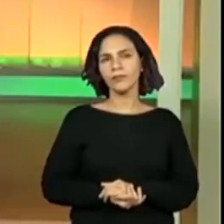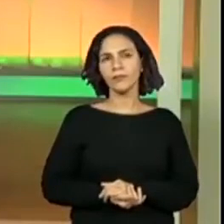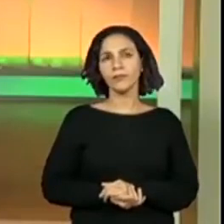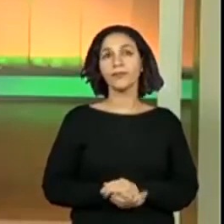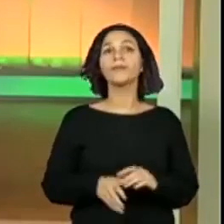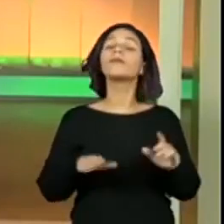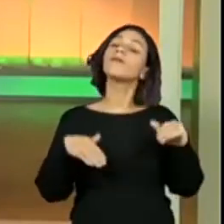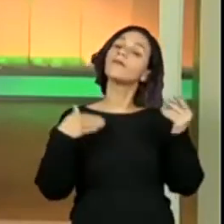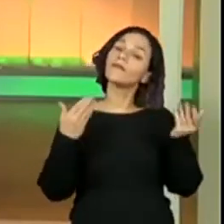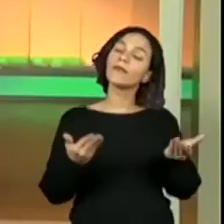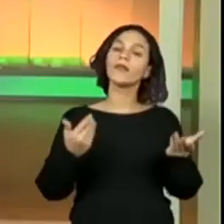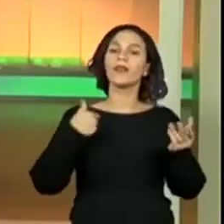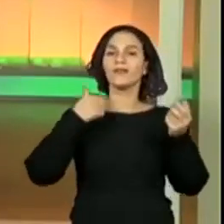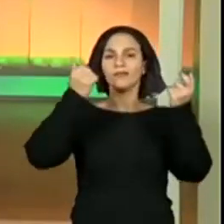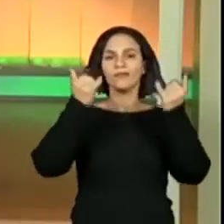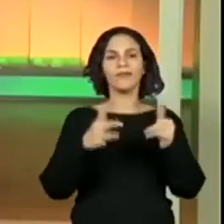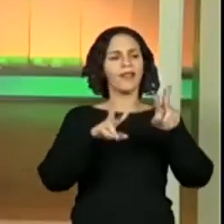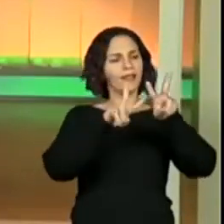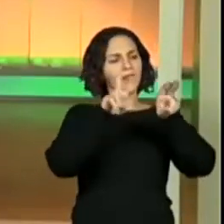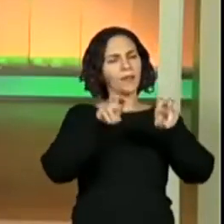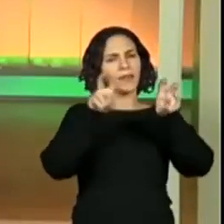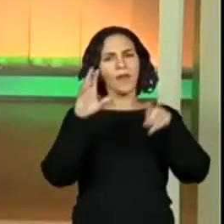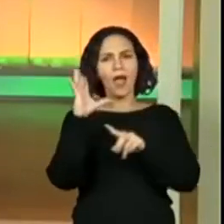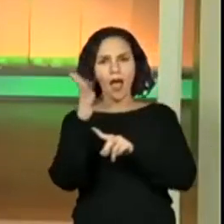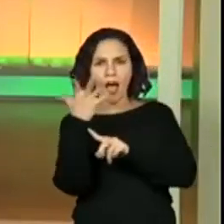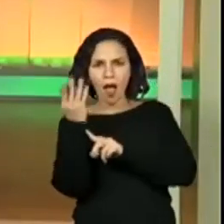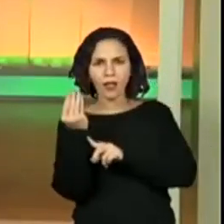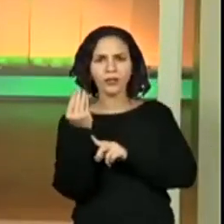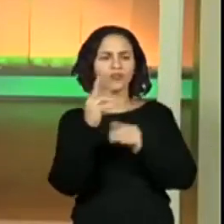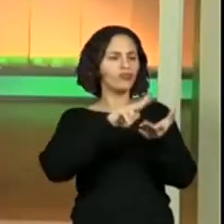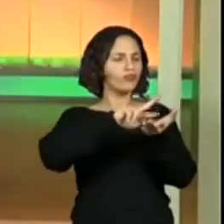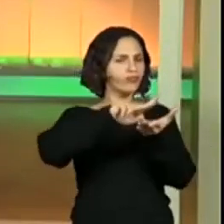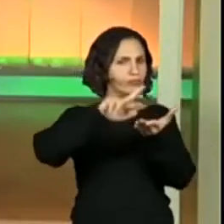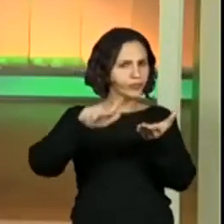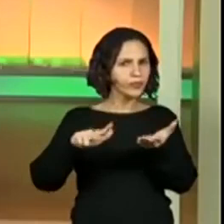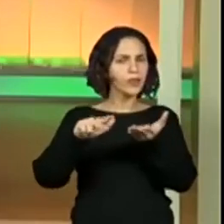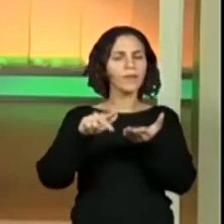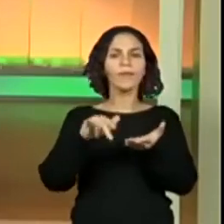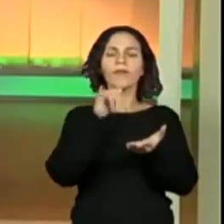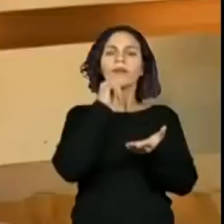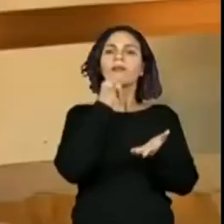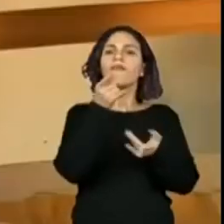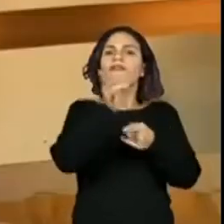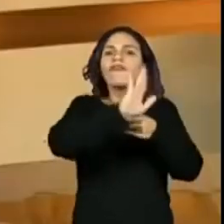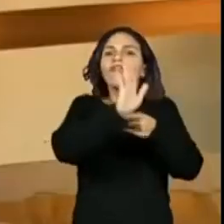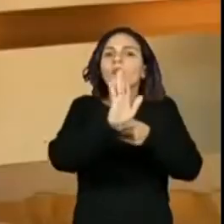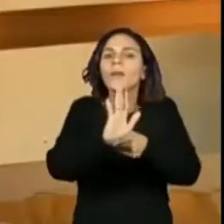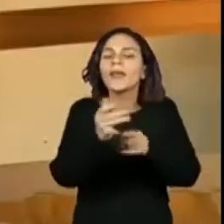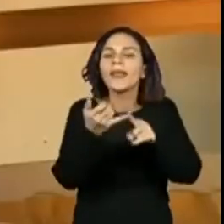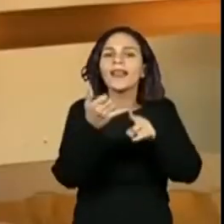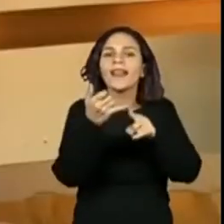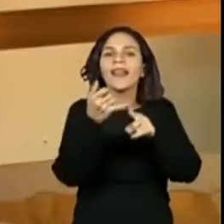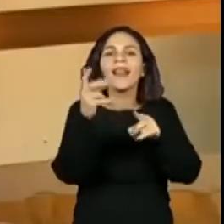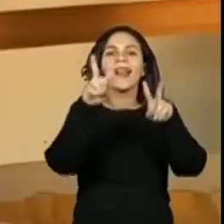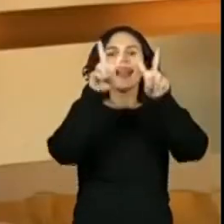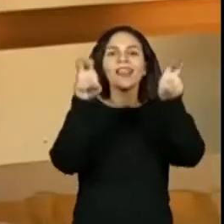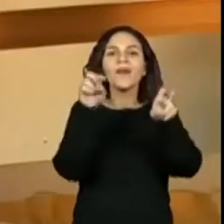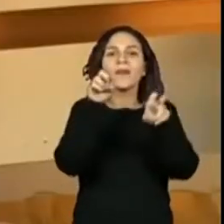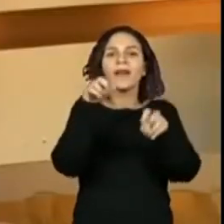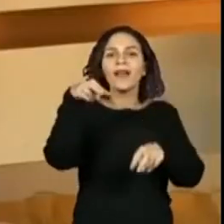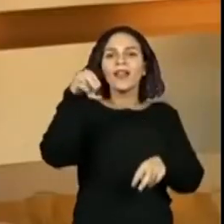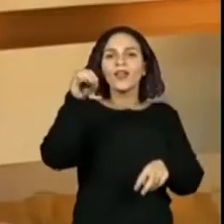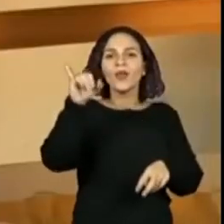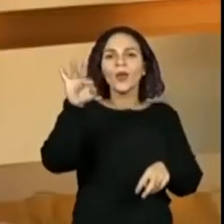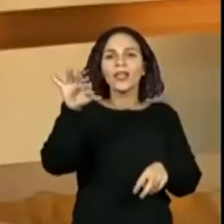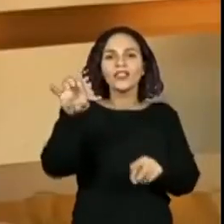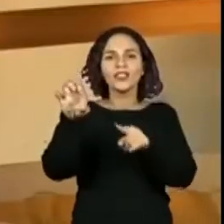Como eu já disse, né, tema para várias manifestações artísticas. Quantos títulos de filmes tem a noite no